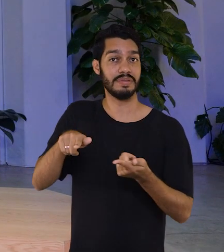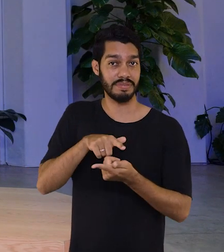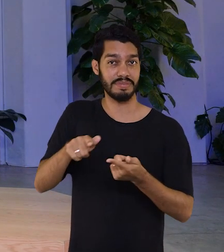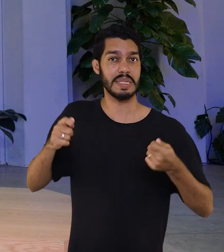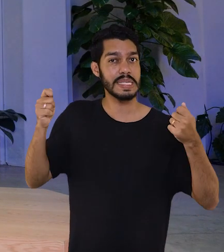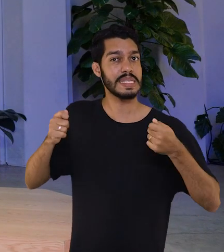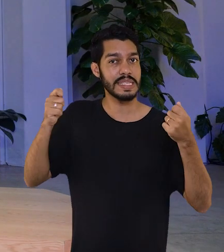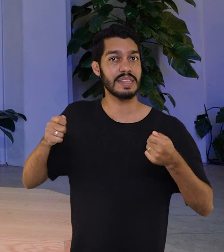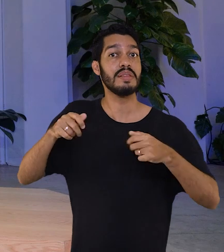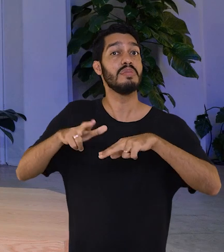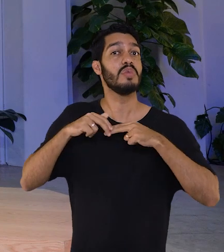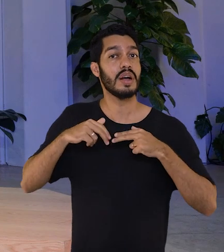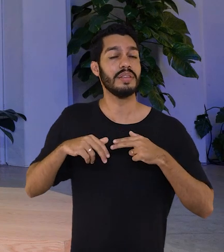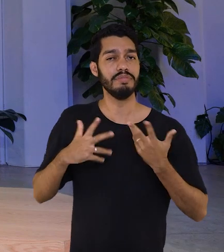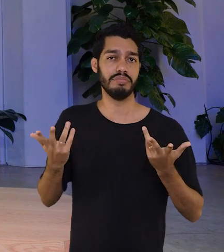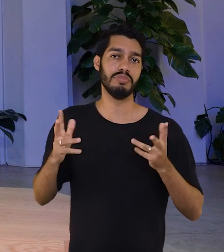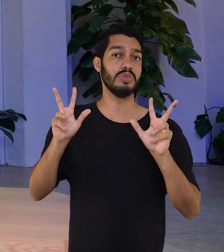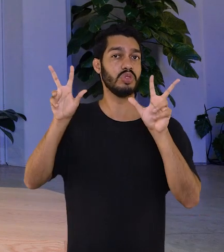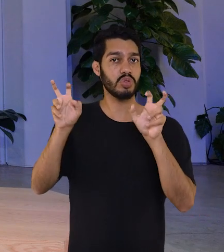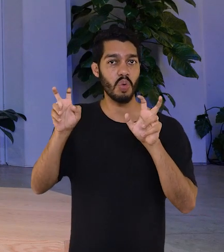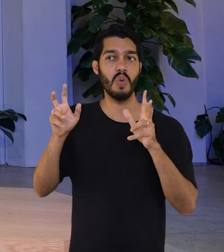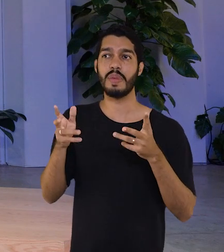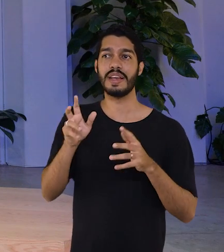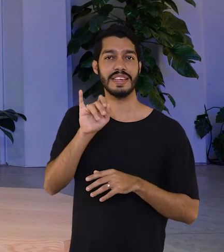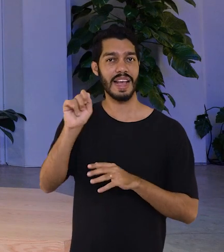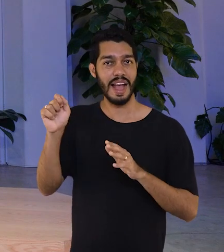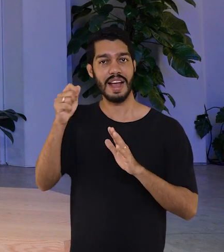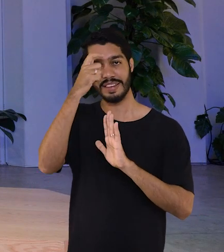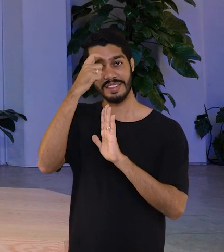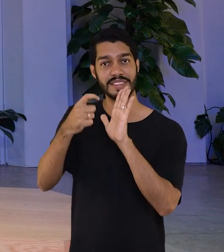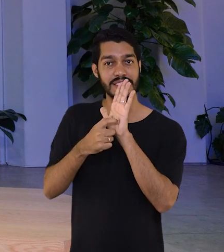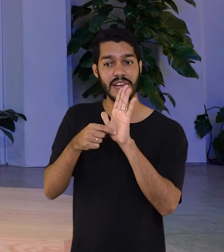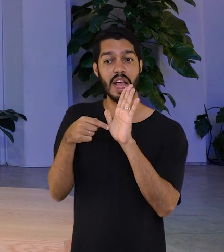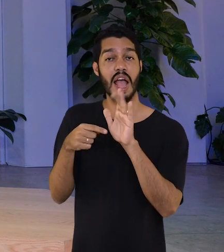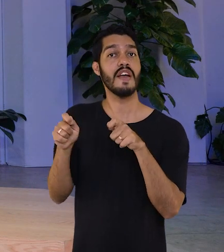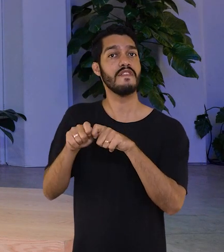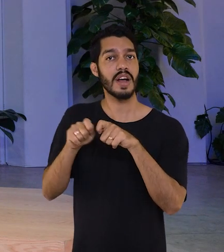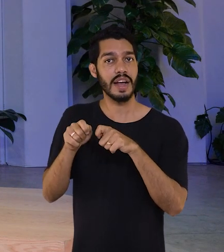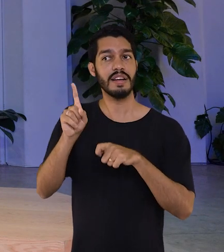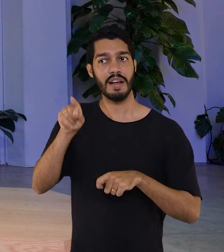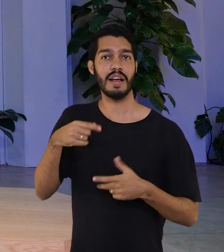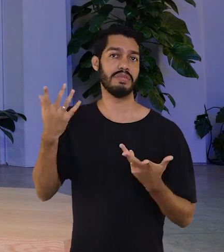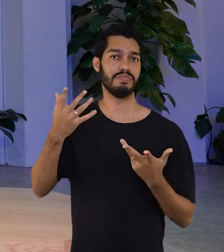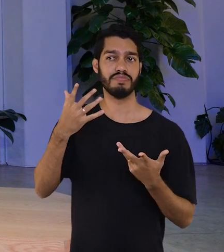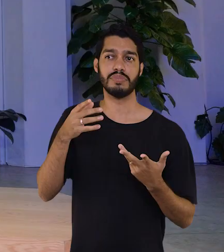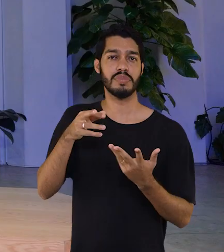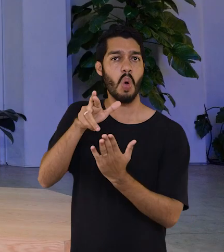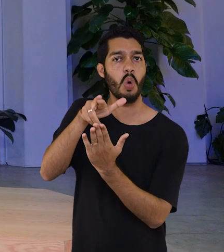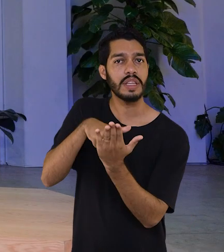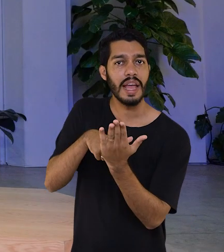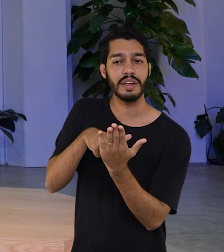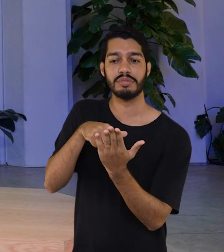porque eles estavam ali... fazendo a greve em relação às inteligências artificiais generativas,